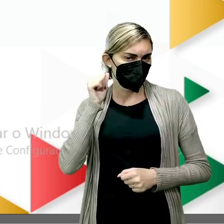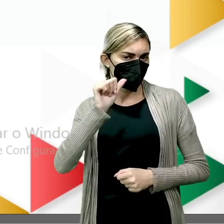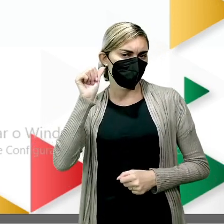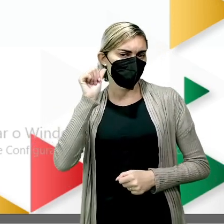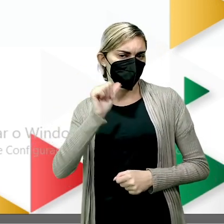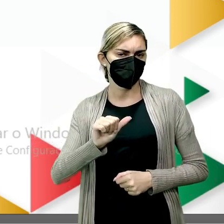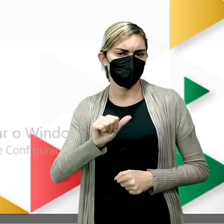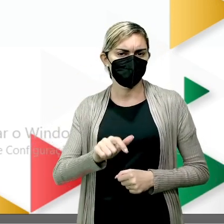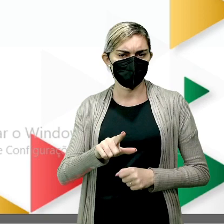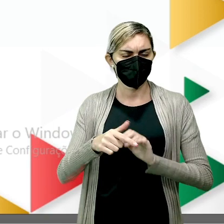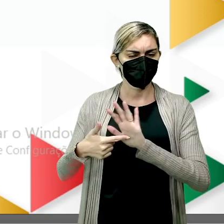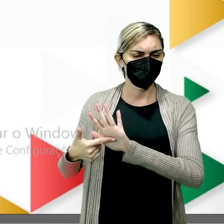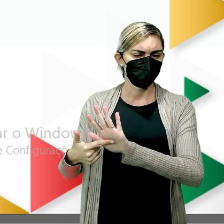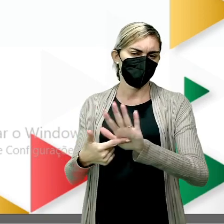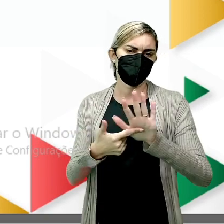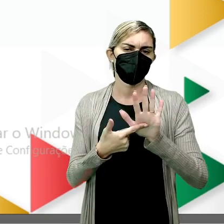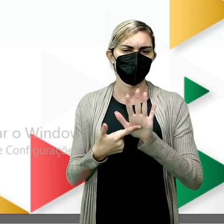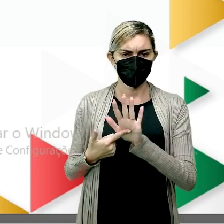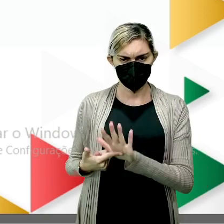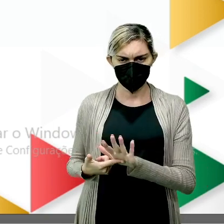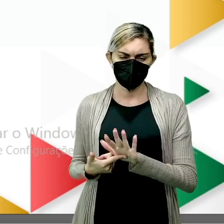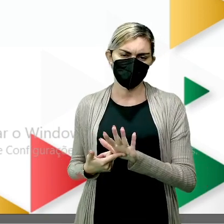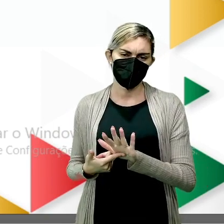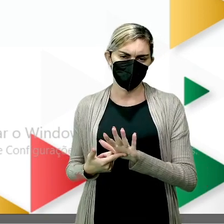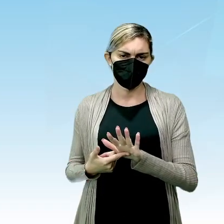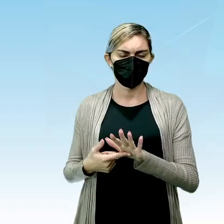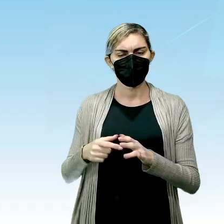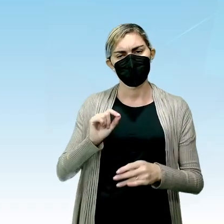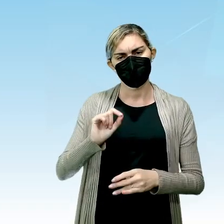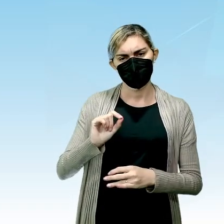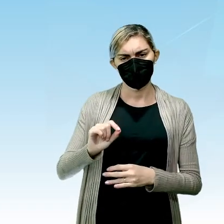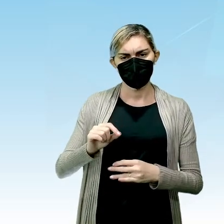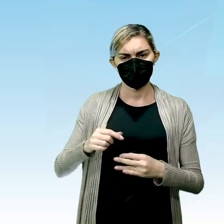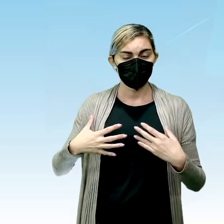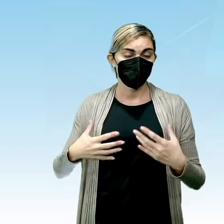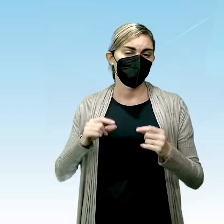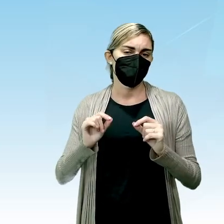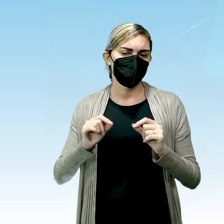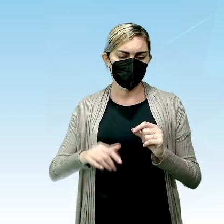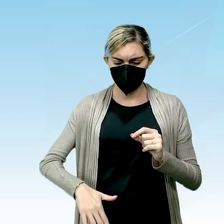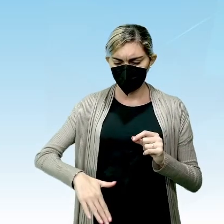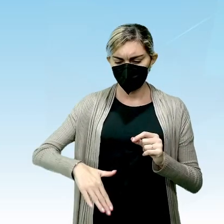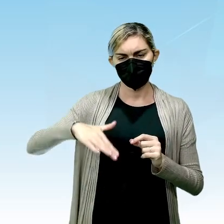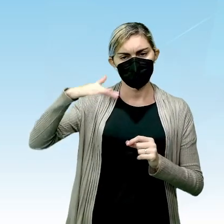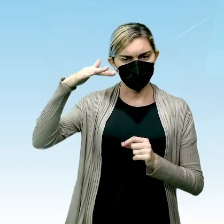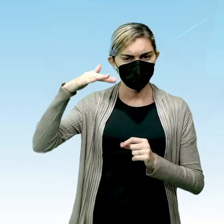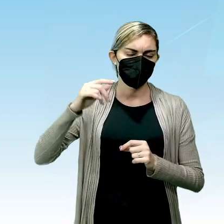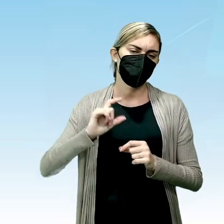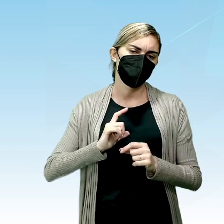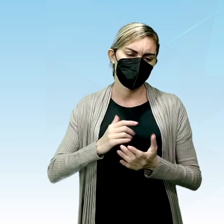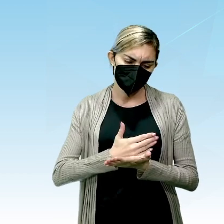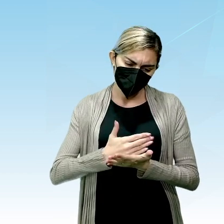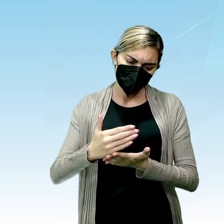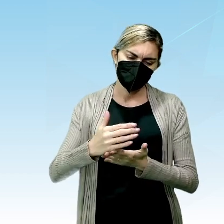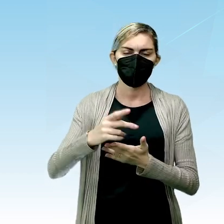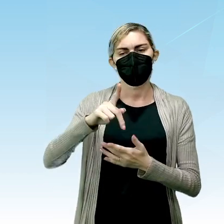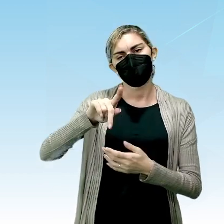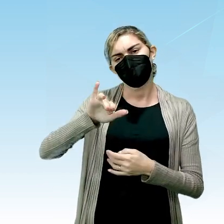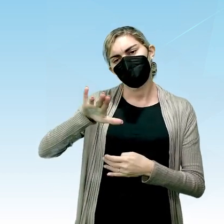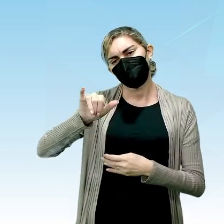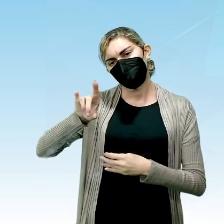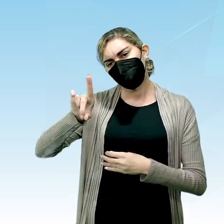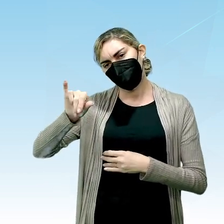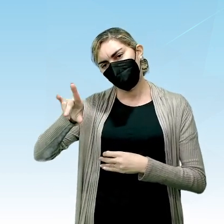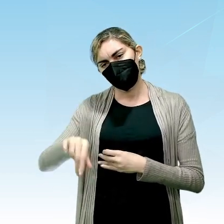irão apresentar o estirão puberal de crescimento do início da puberdade, enquanto que